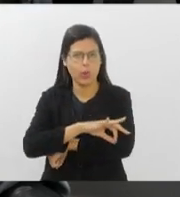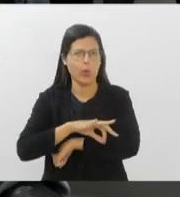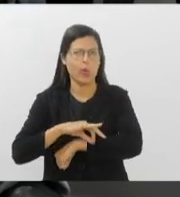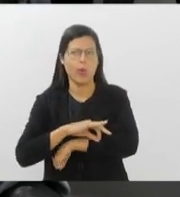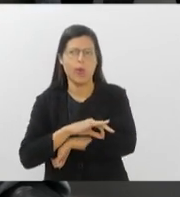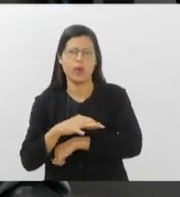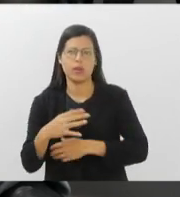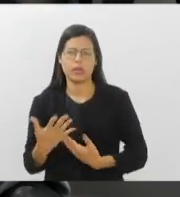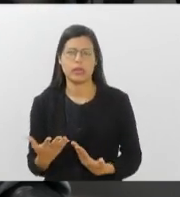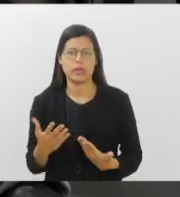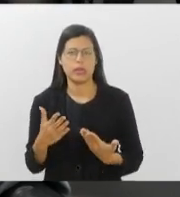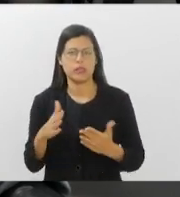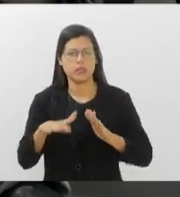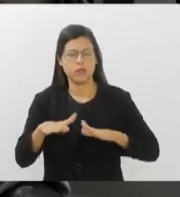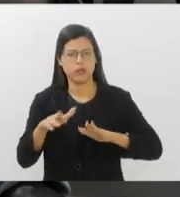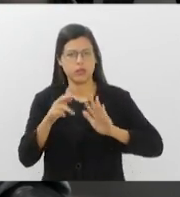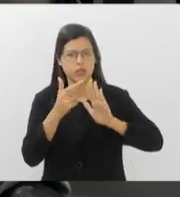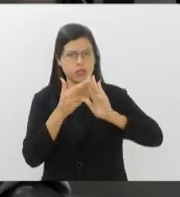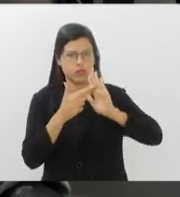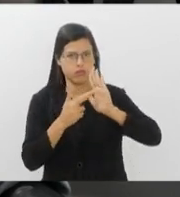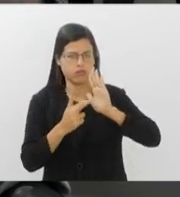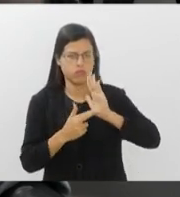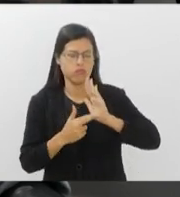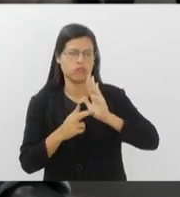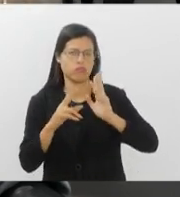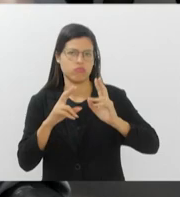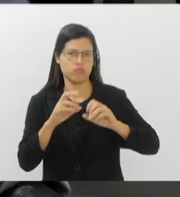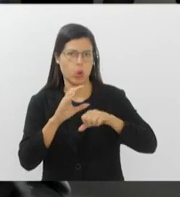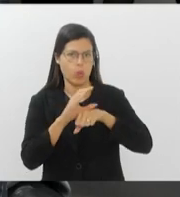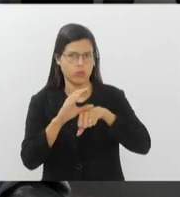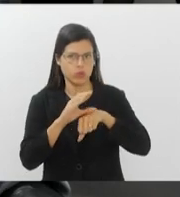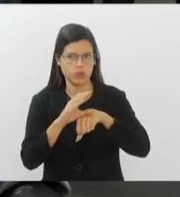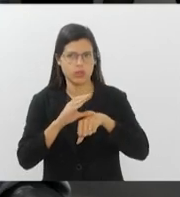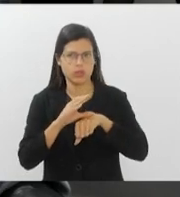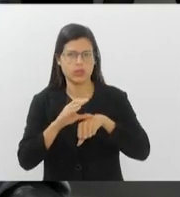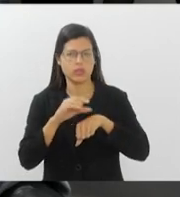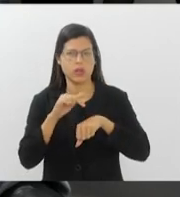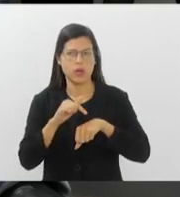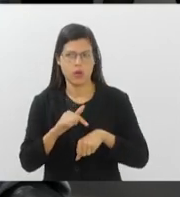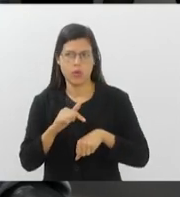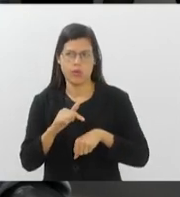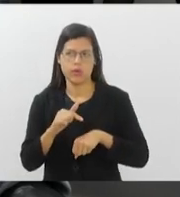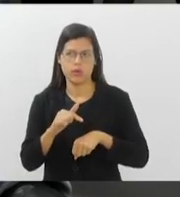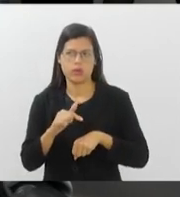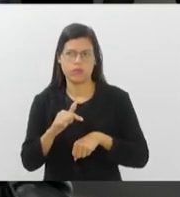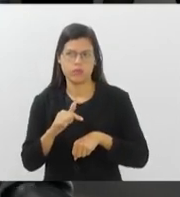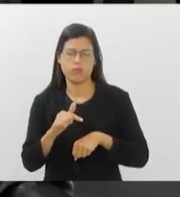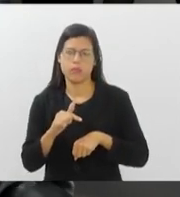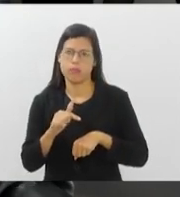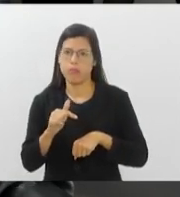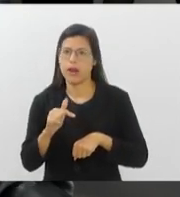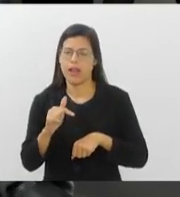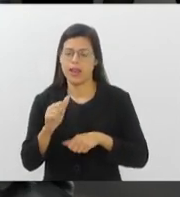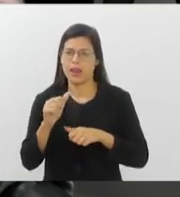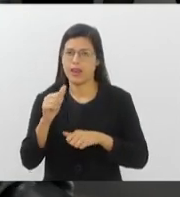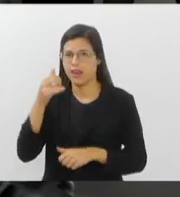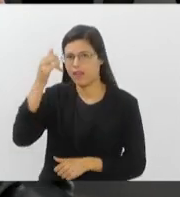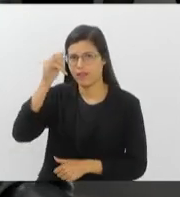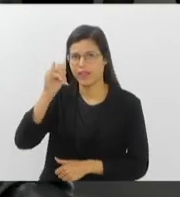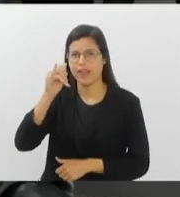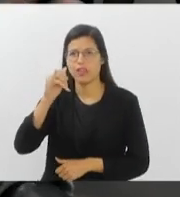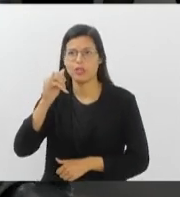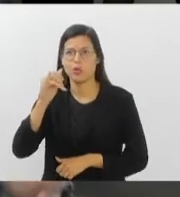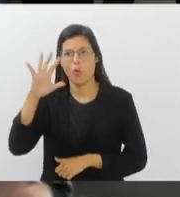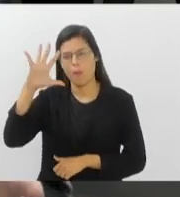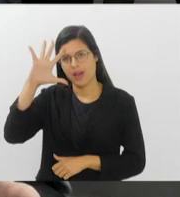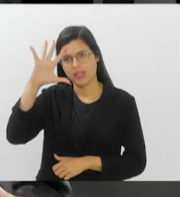momento, talvez, regulamentar esse aspecto da Constituição, né, que é uma prerrogativa que a gente se dá, para não virar uma coisa assim, uma decisão política